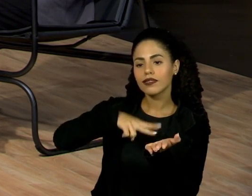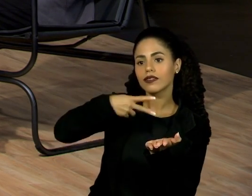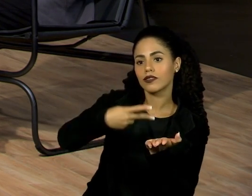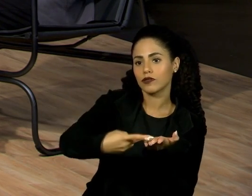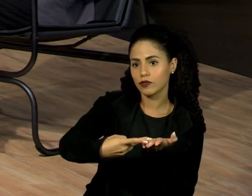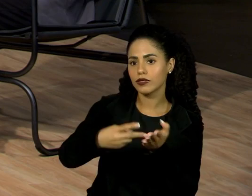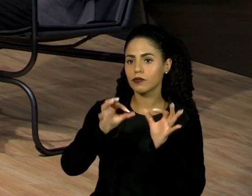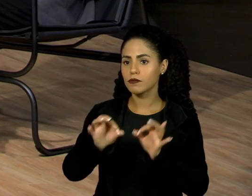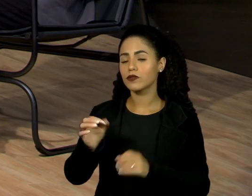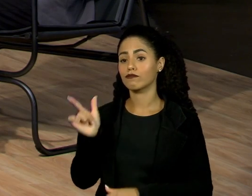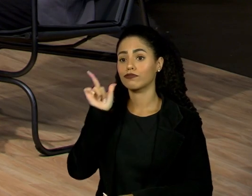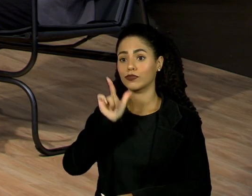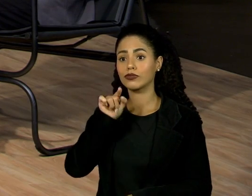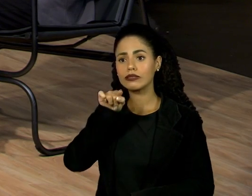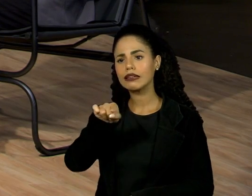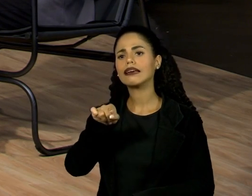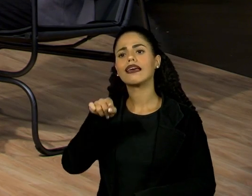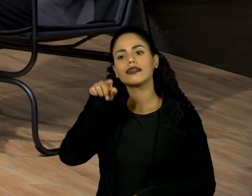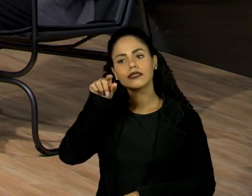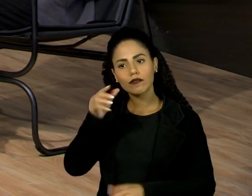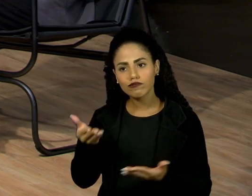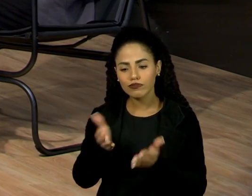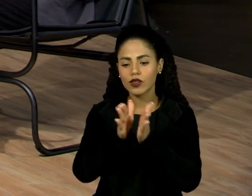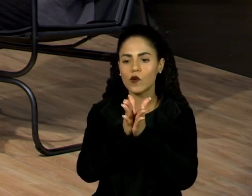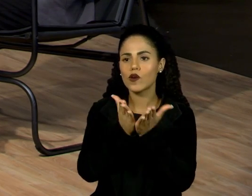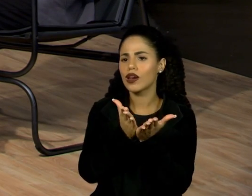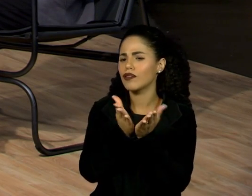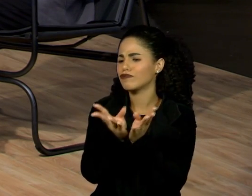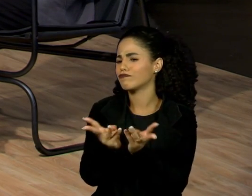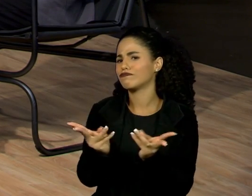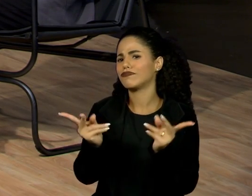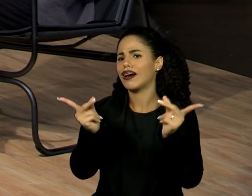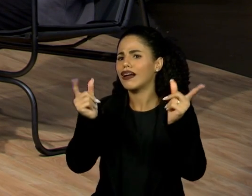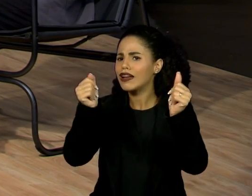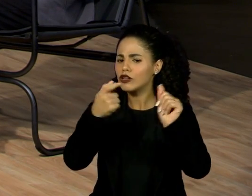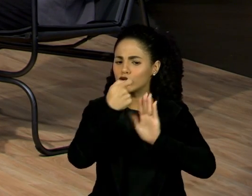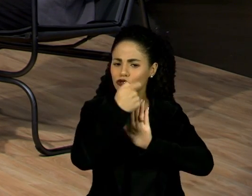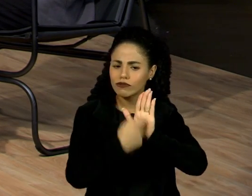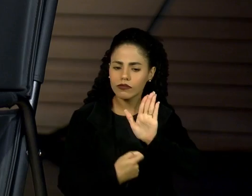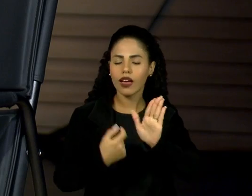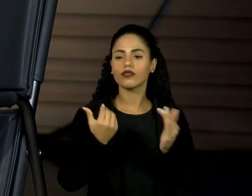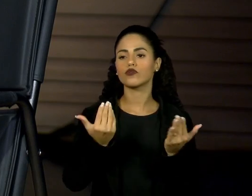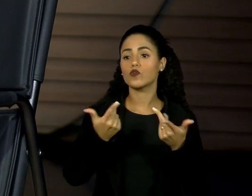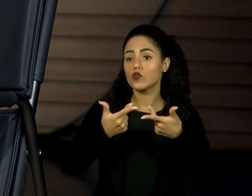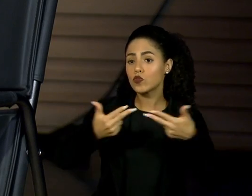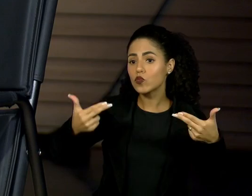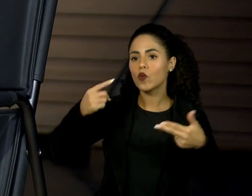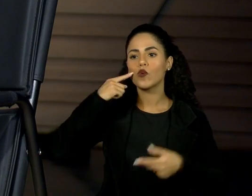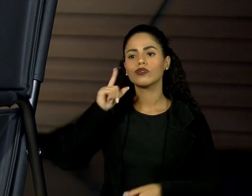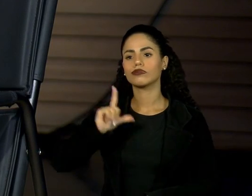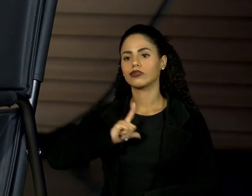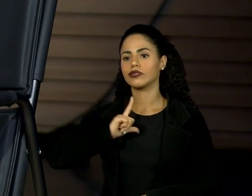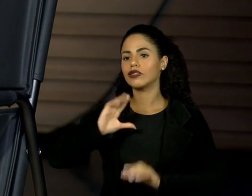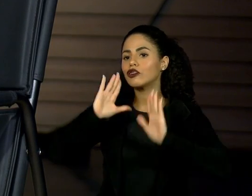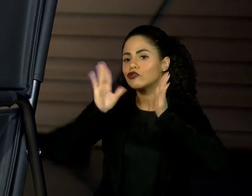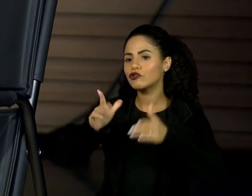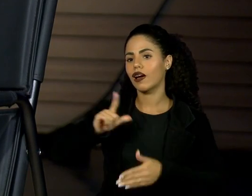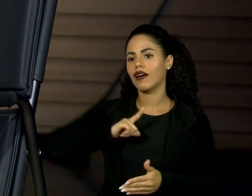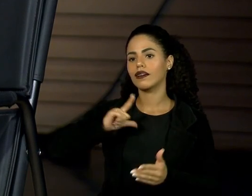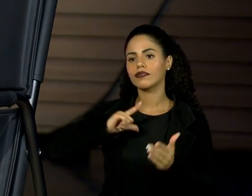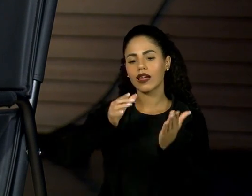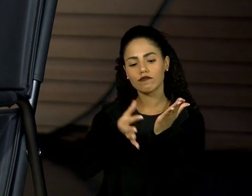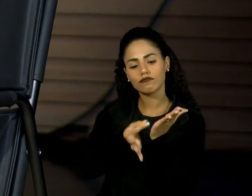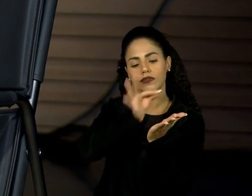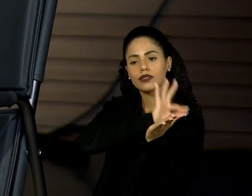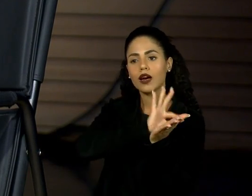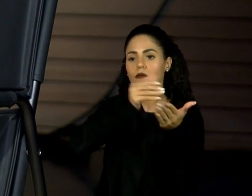pela Penguin. E essa edição é, como você disse, riquíssima em paratextos. Existe já na página de